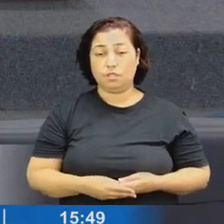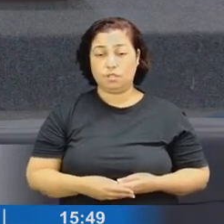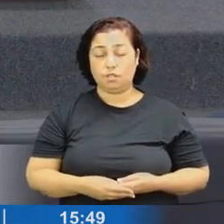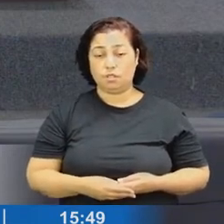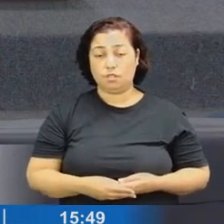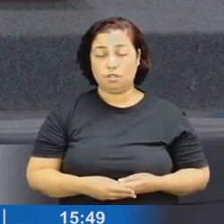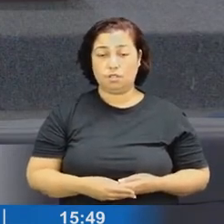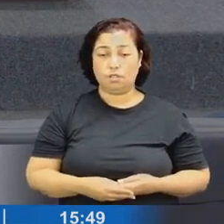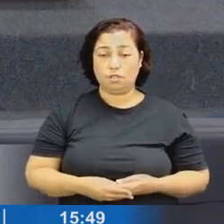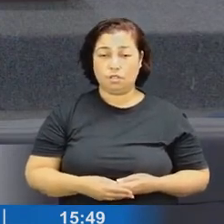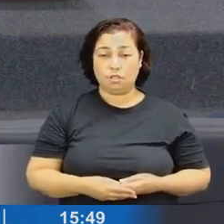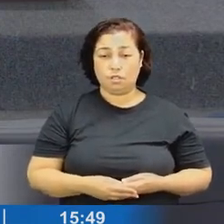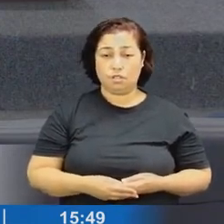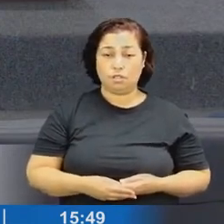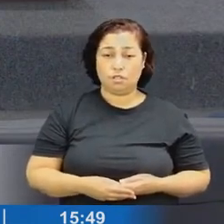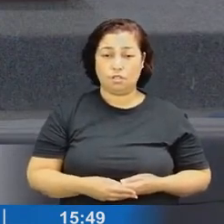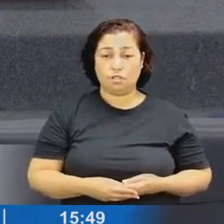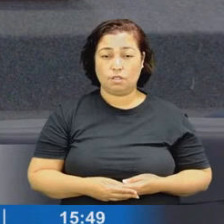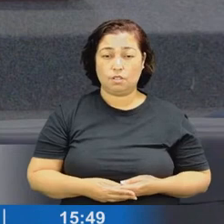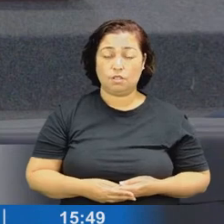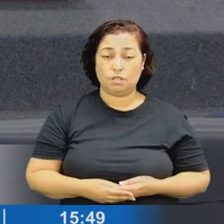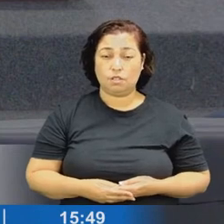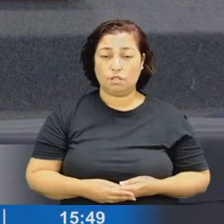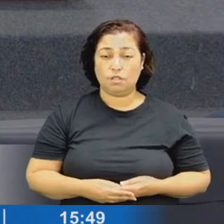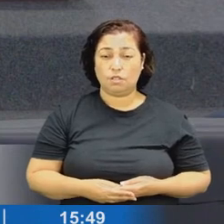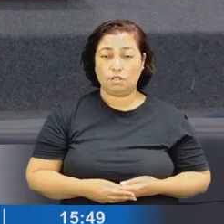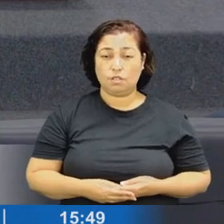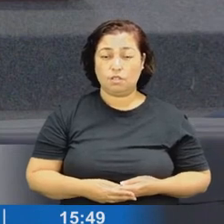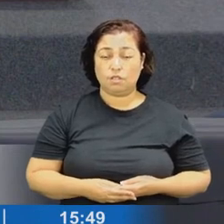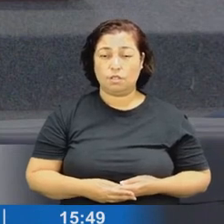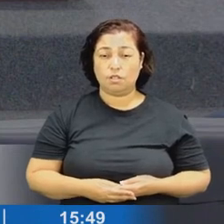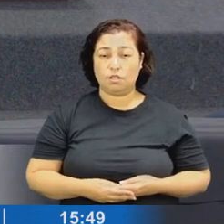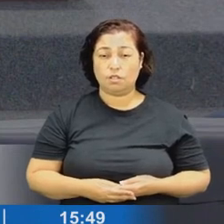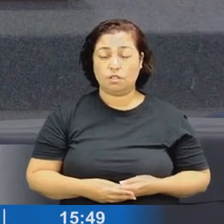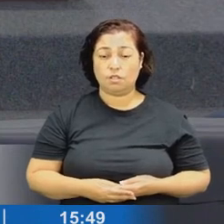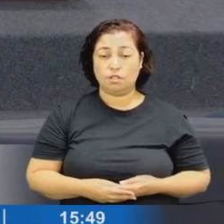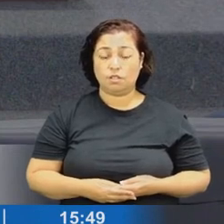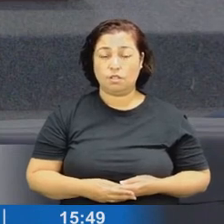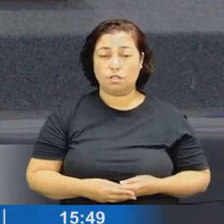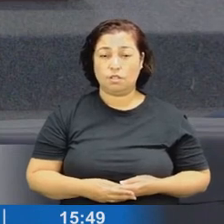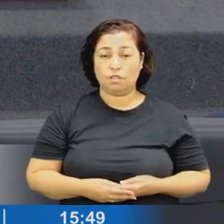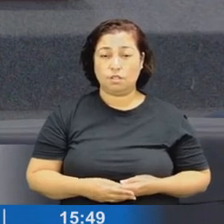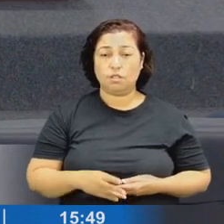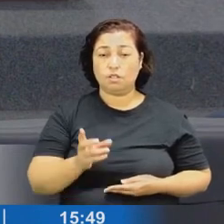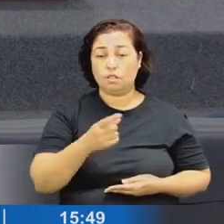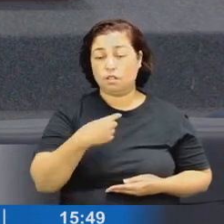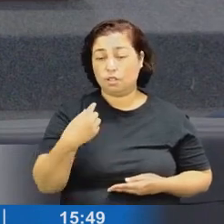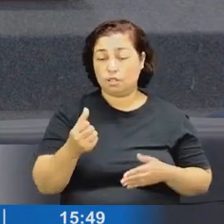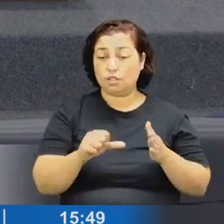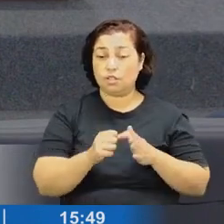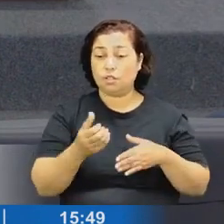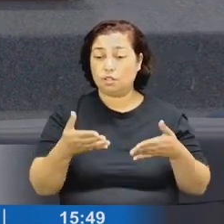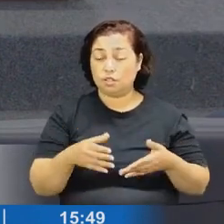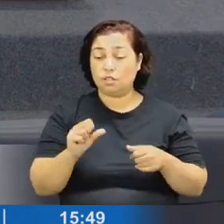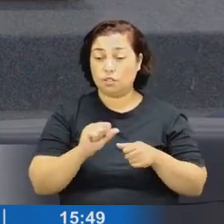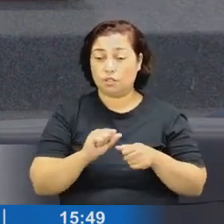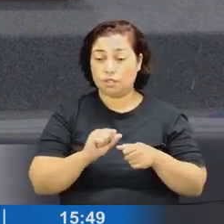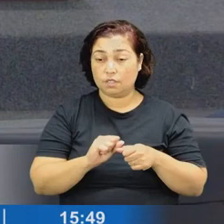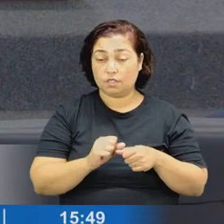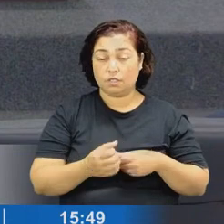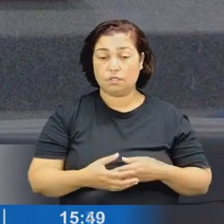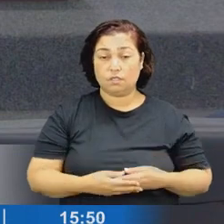legal esse negócio da agenda proativa você você conseguiu implementar Depois da nossa que da nossa primeira ou já te fazia